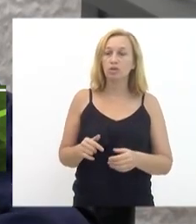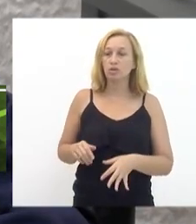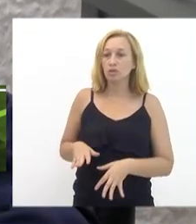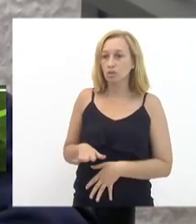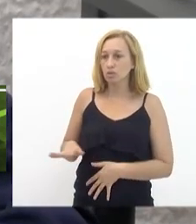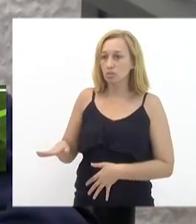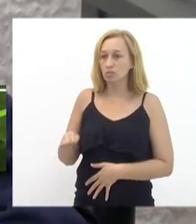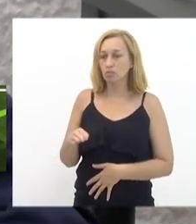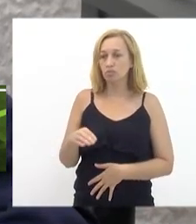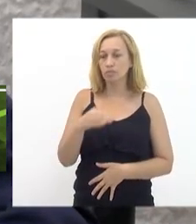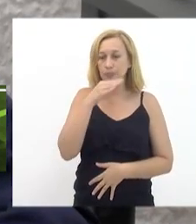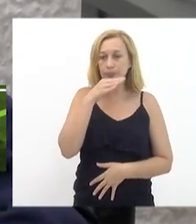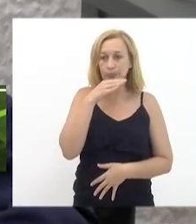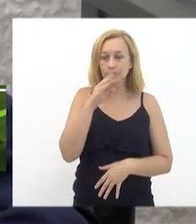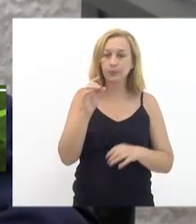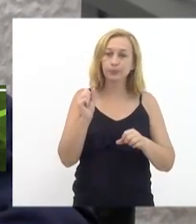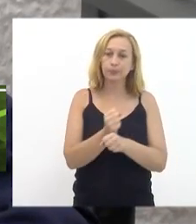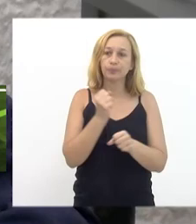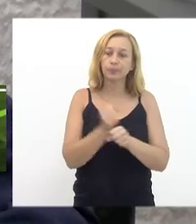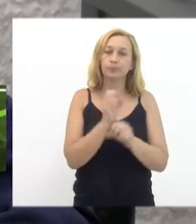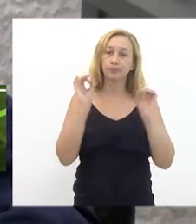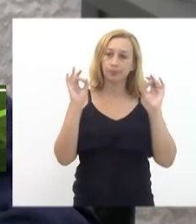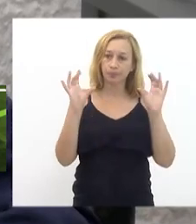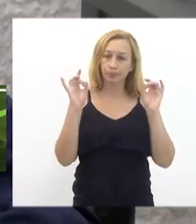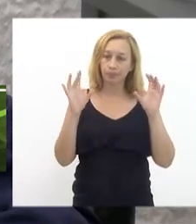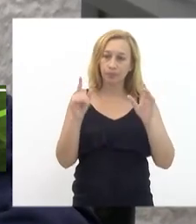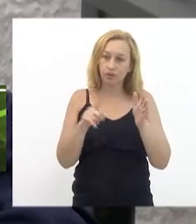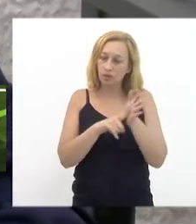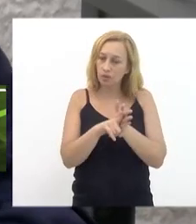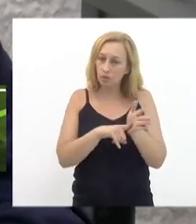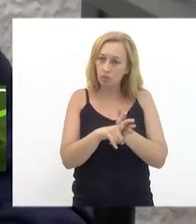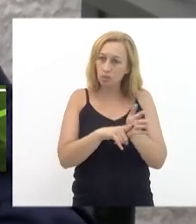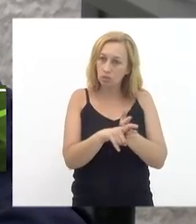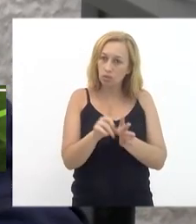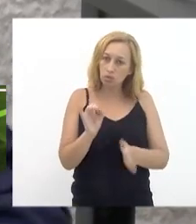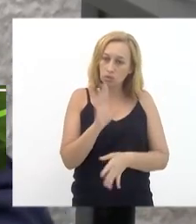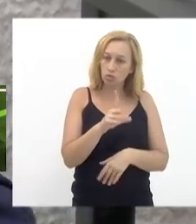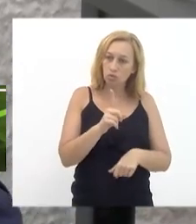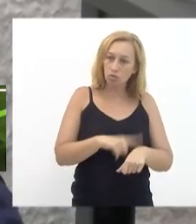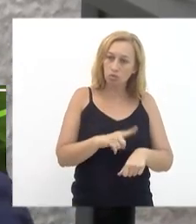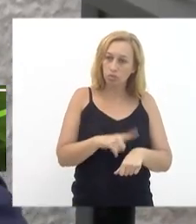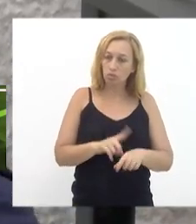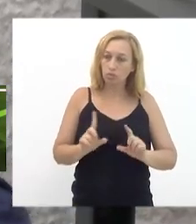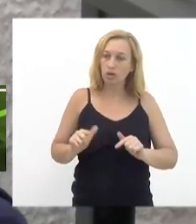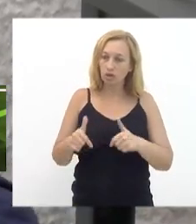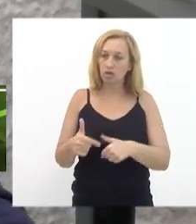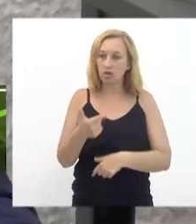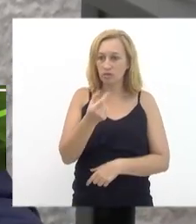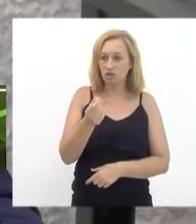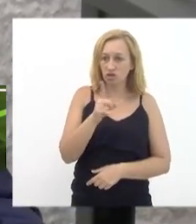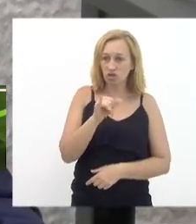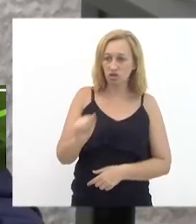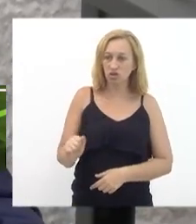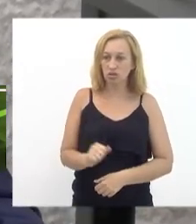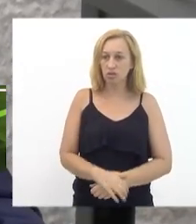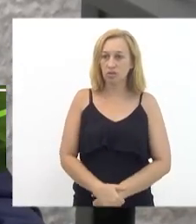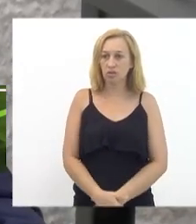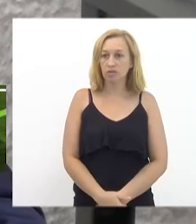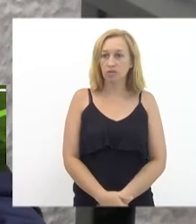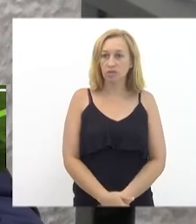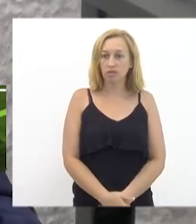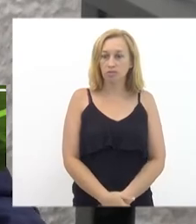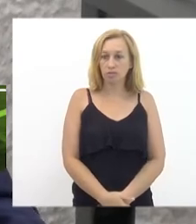uma especial a gente tava torcendo aí para tudo dar certo conferir última conferência das Flores a gente botar no mercado em 20 dias